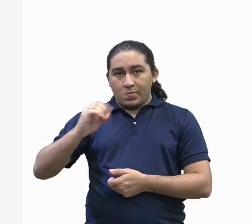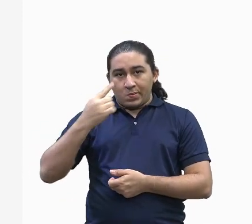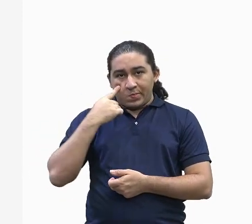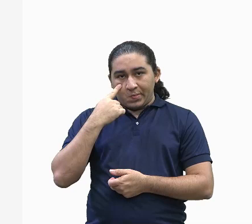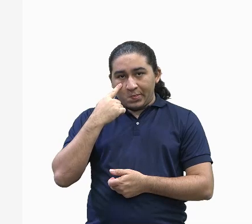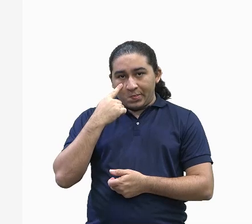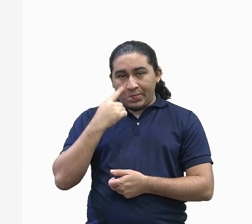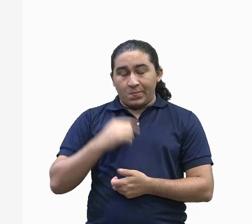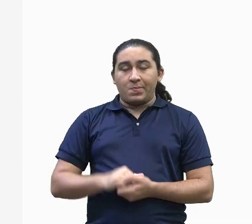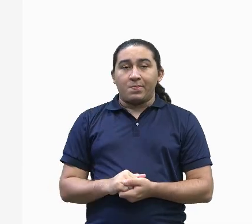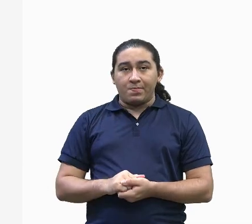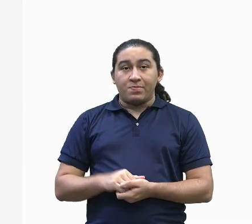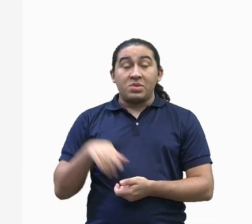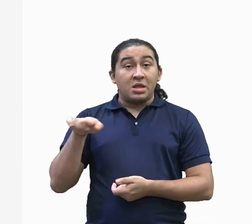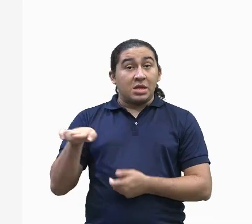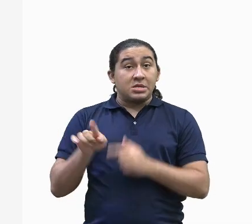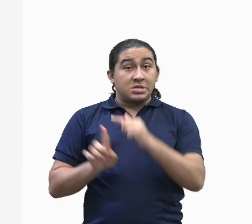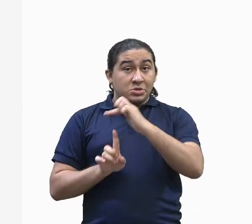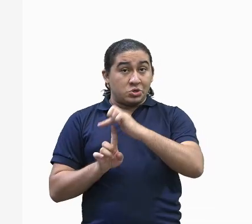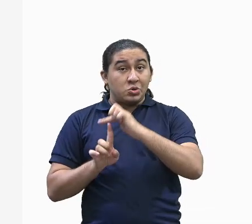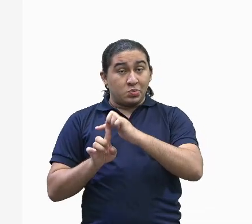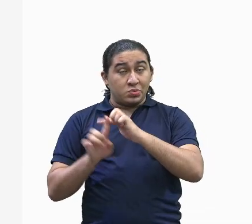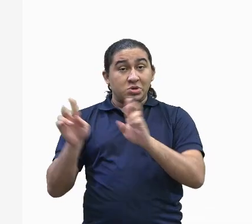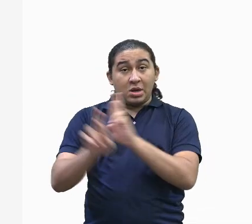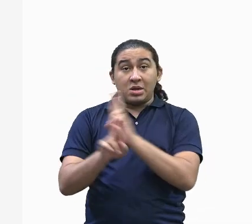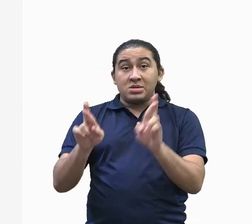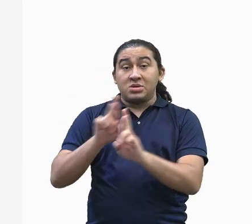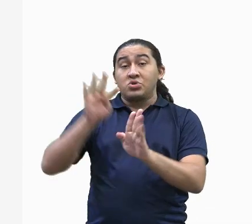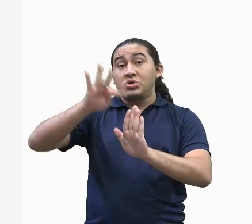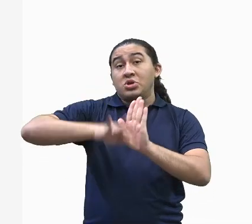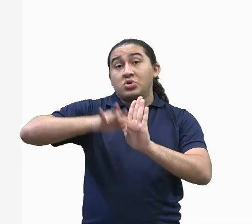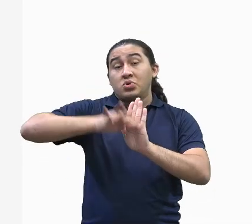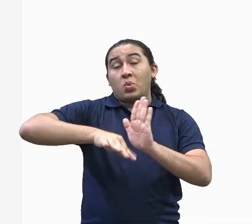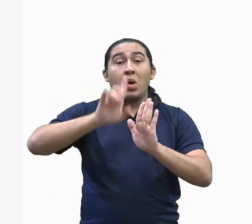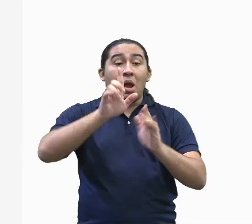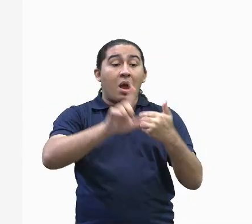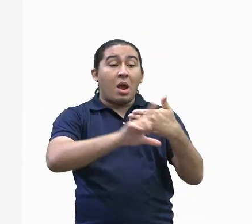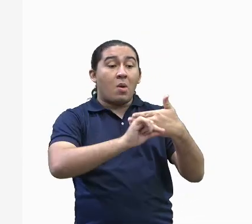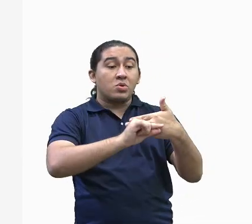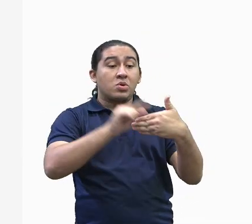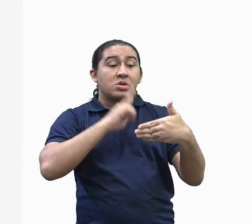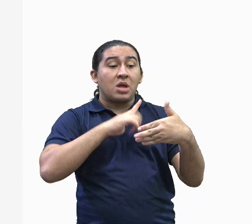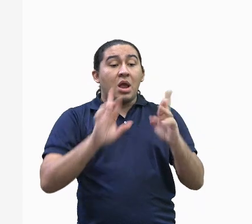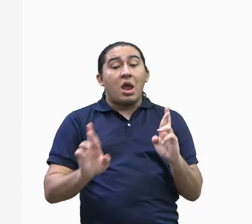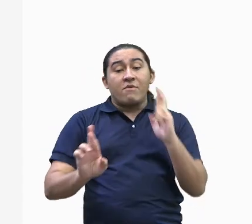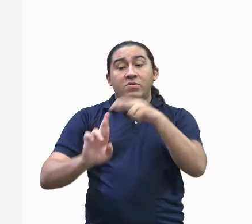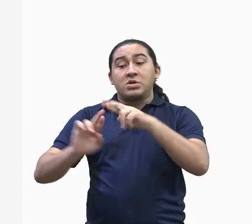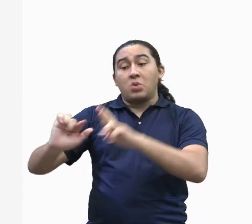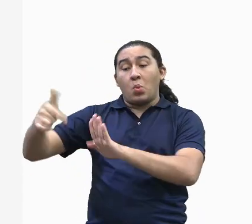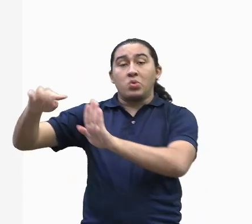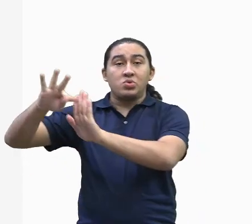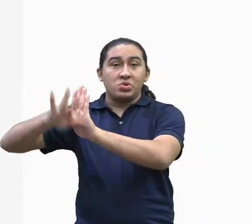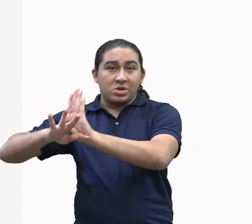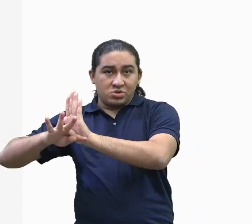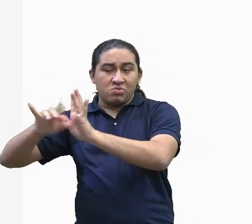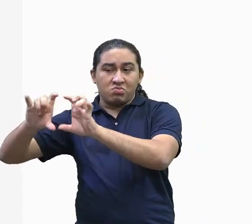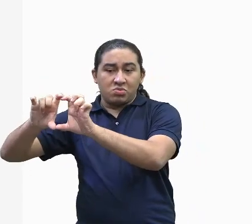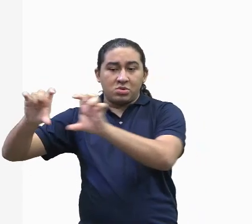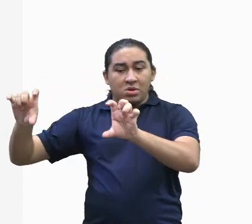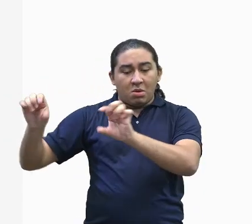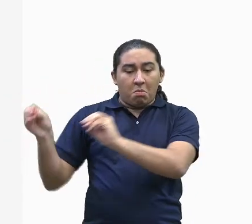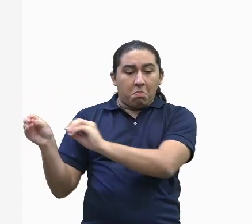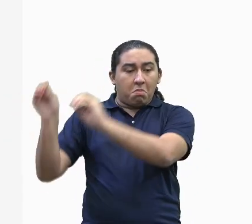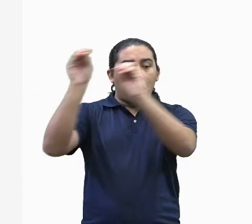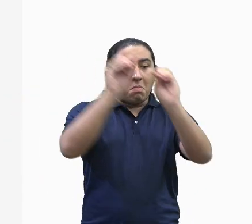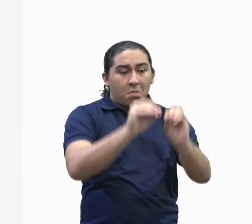Nesse tipo de intertextualidade, o autor faz referência a um outro texto, por ser relevante